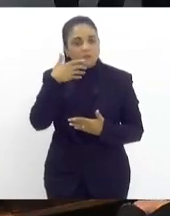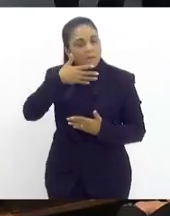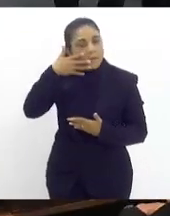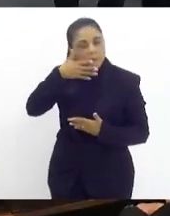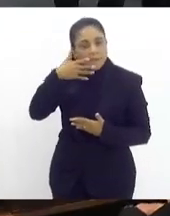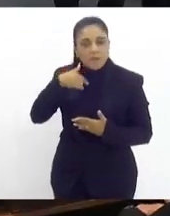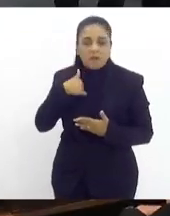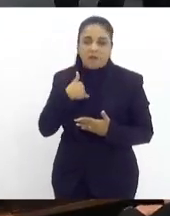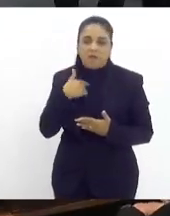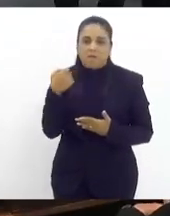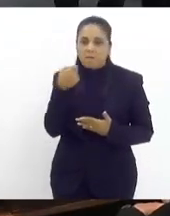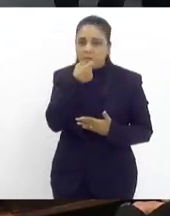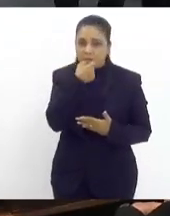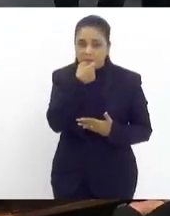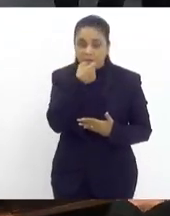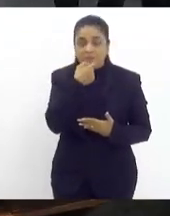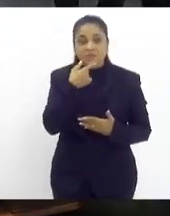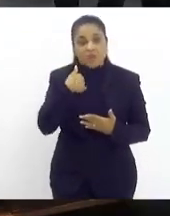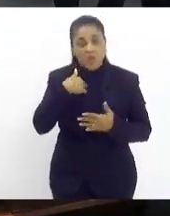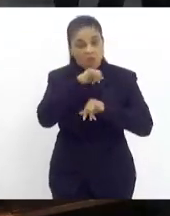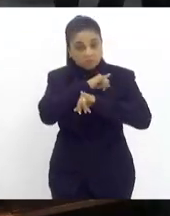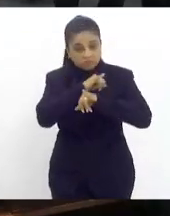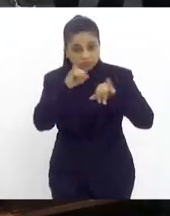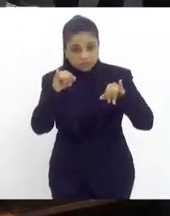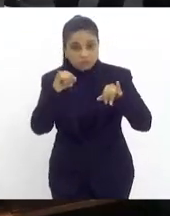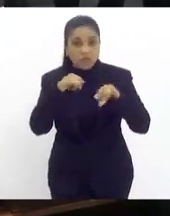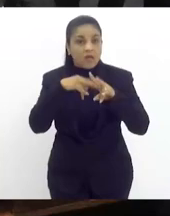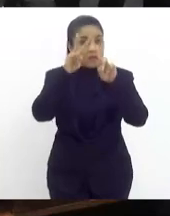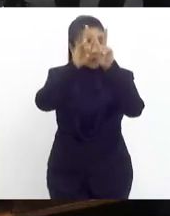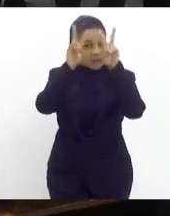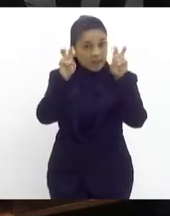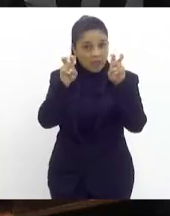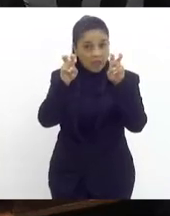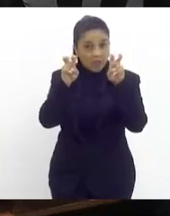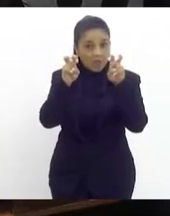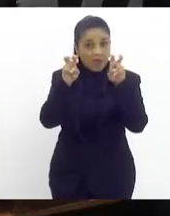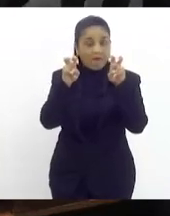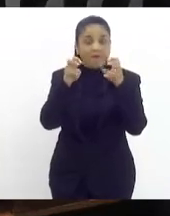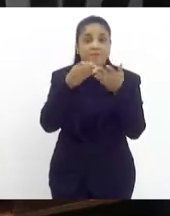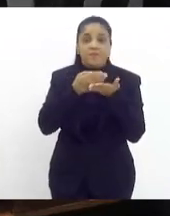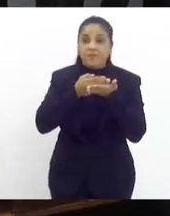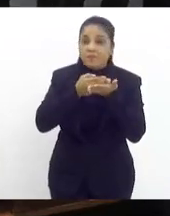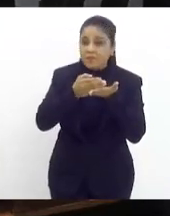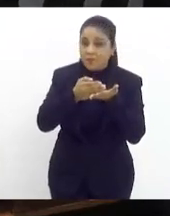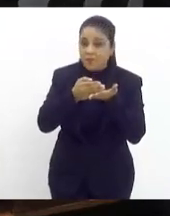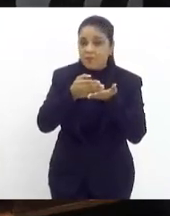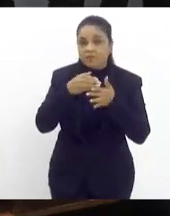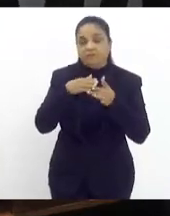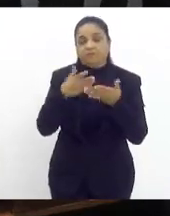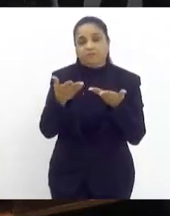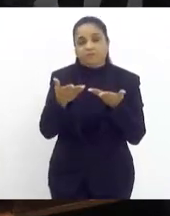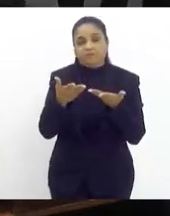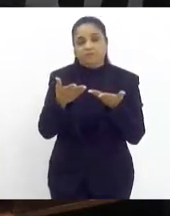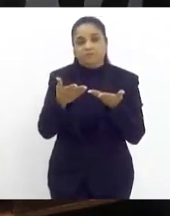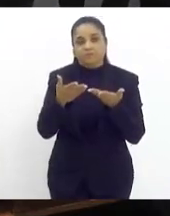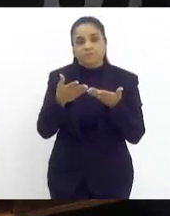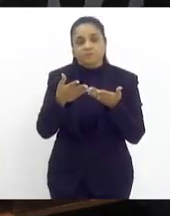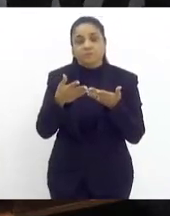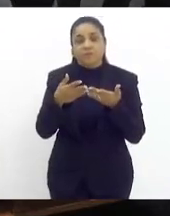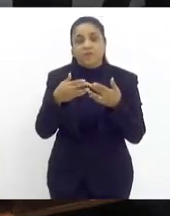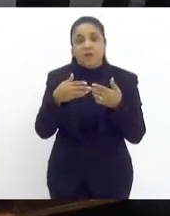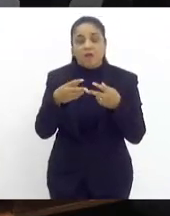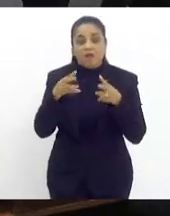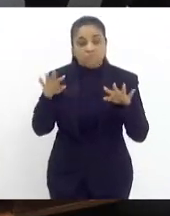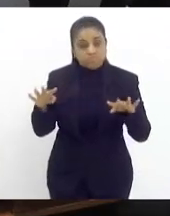oportunidade pronunciar-me sobre tal tema no expediente Inicial e queria chamar atenção